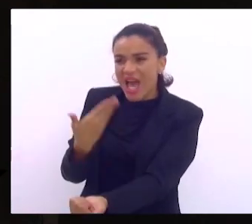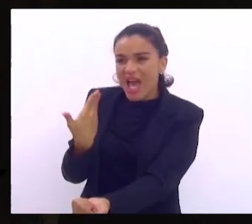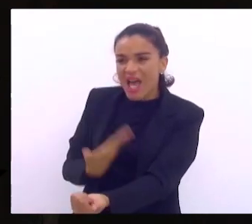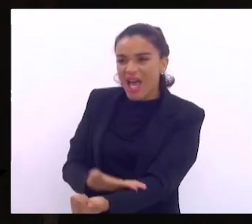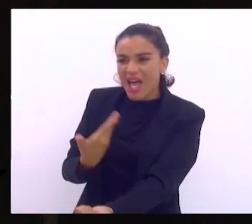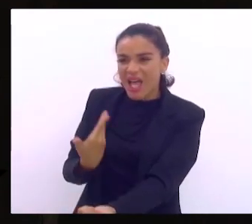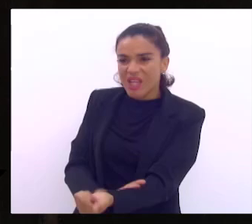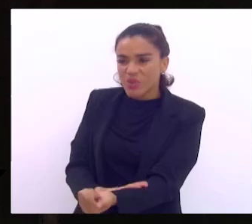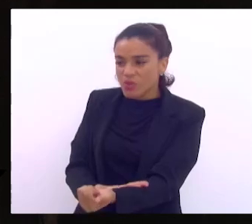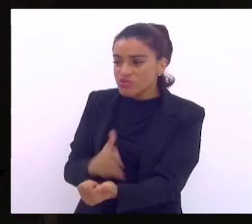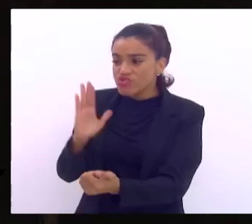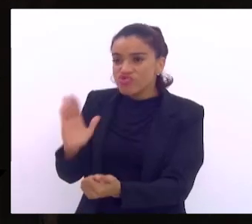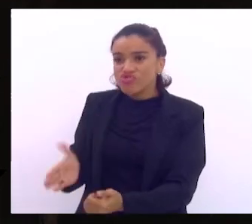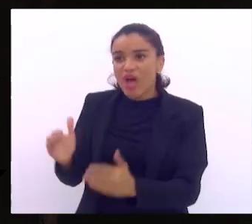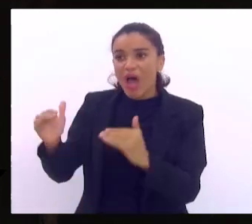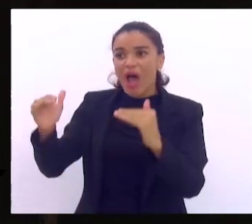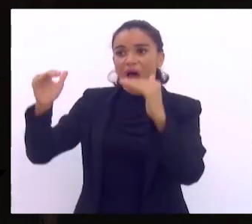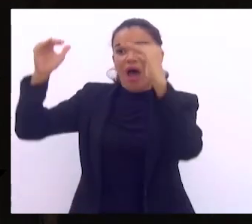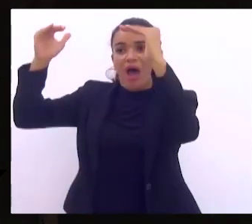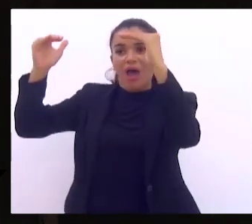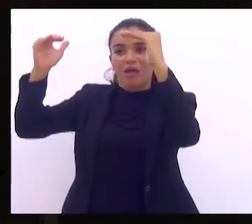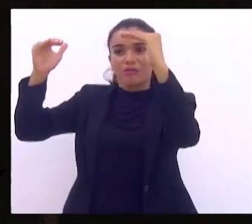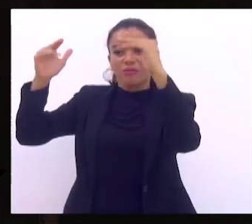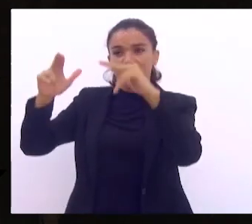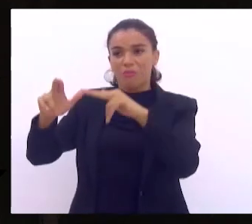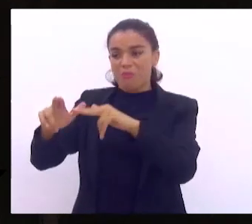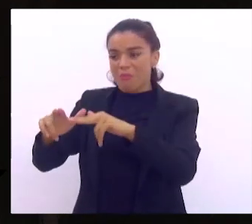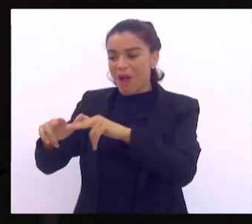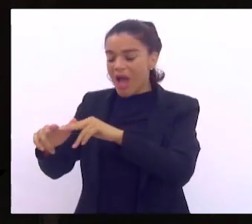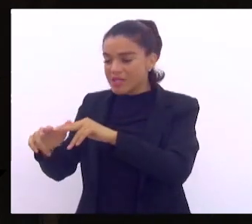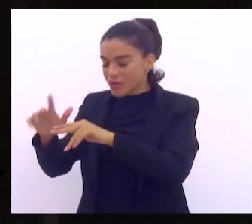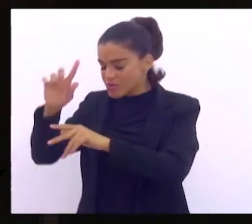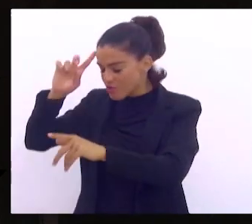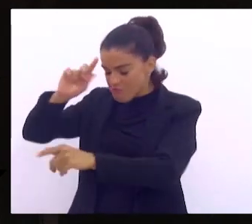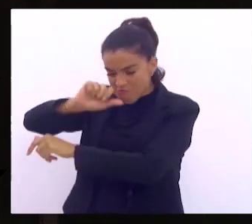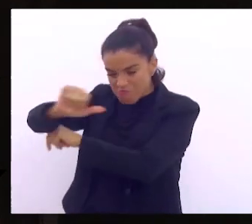e já adultos, por causa do atletismo.